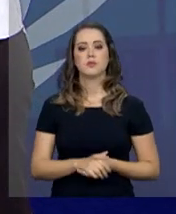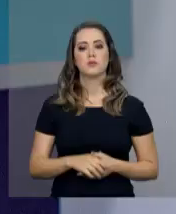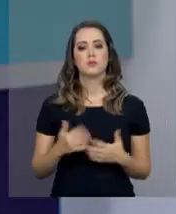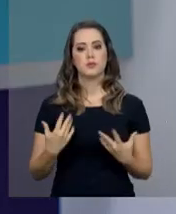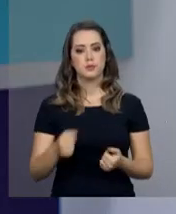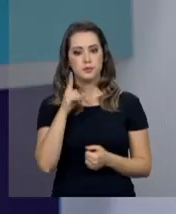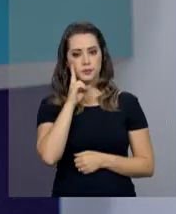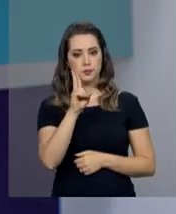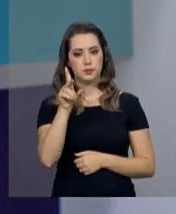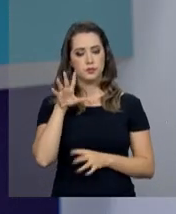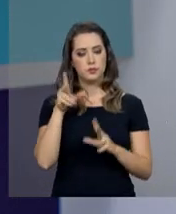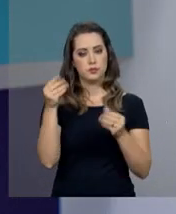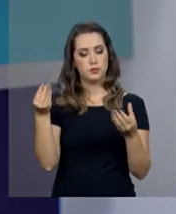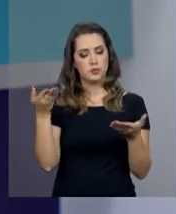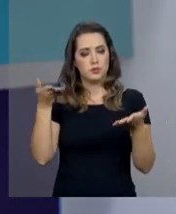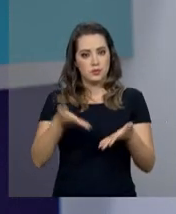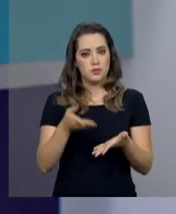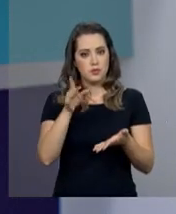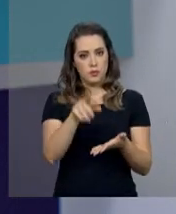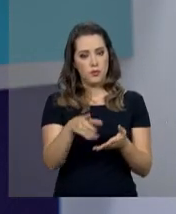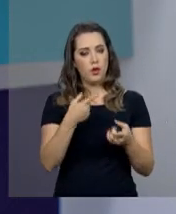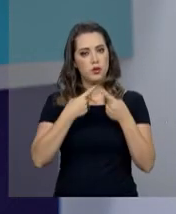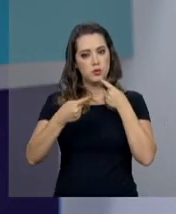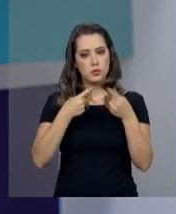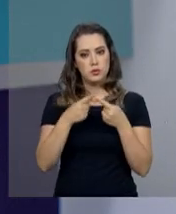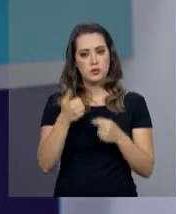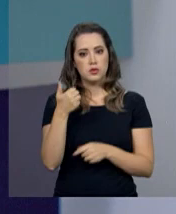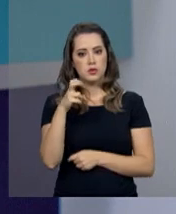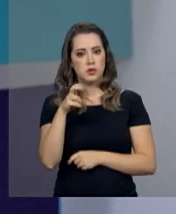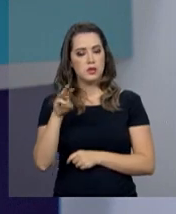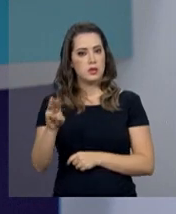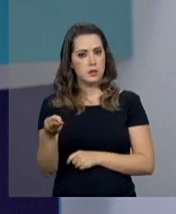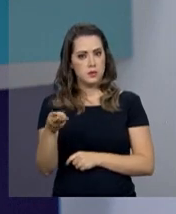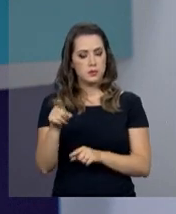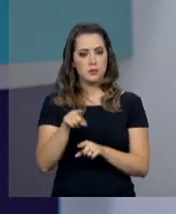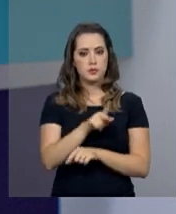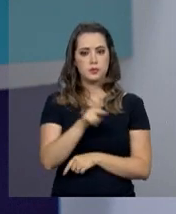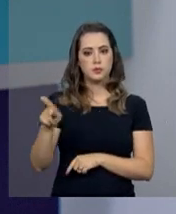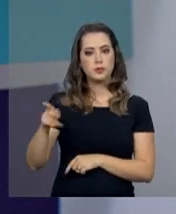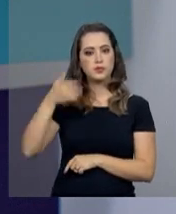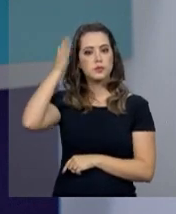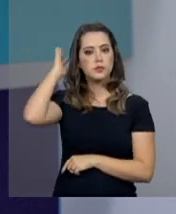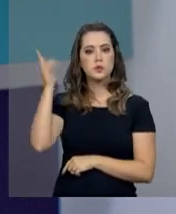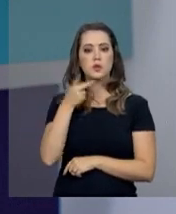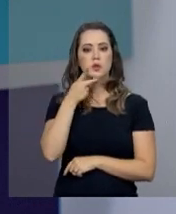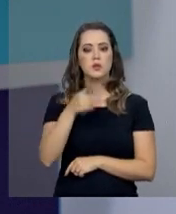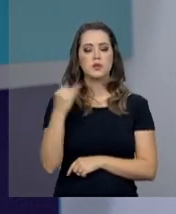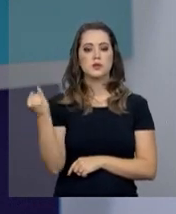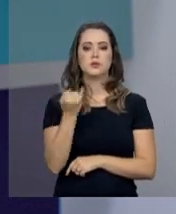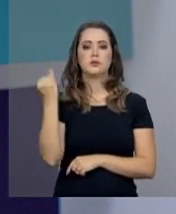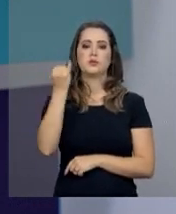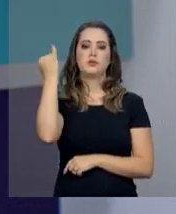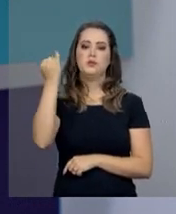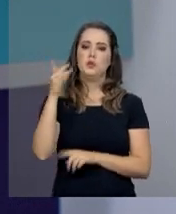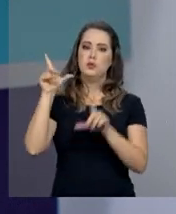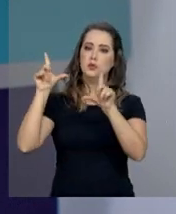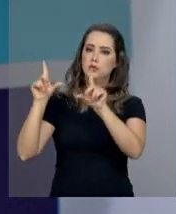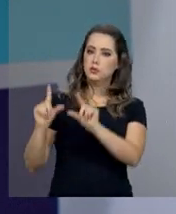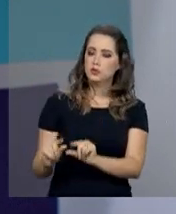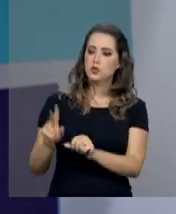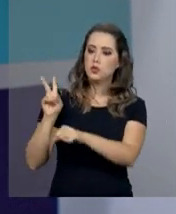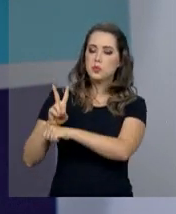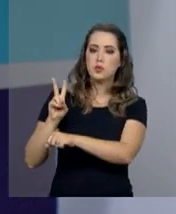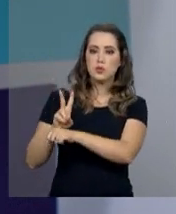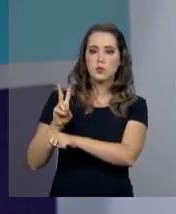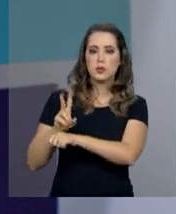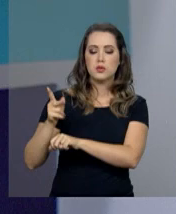acompanhando tudo por aqui e olha no discurso que durou cerca de 15 minutos o presidente michel temer reforçou a importância da redução do protecionismo